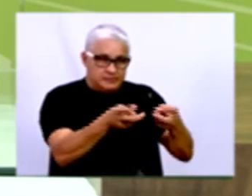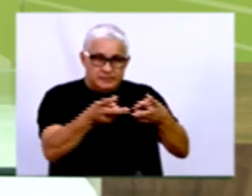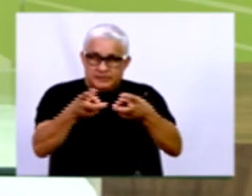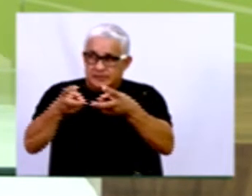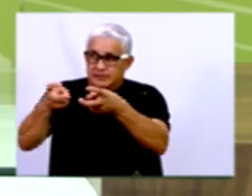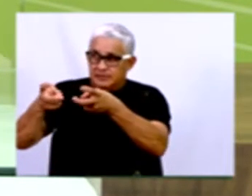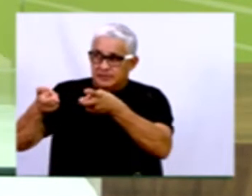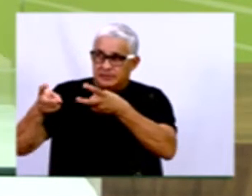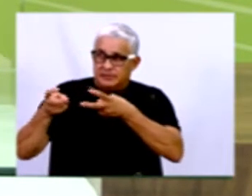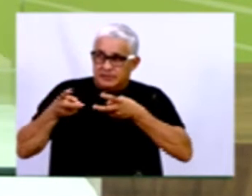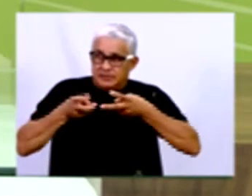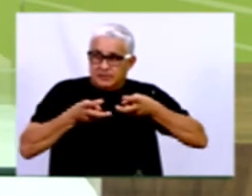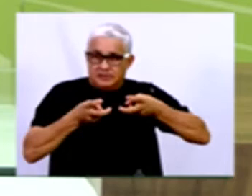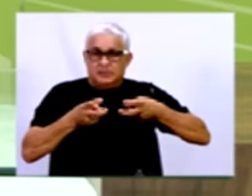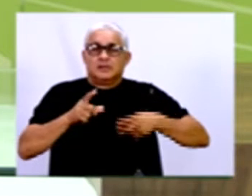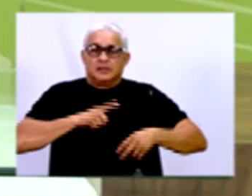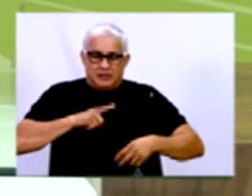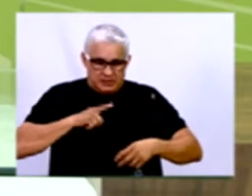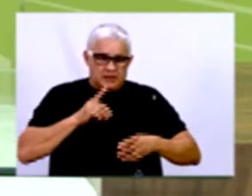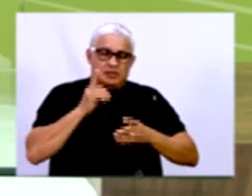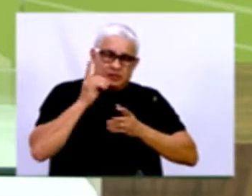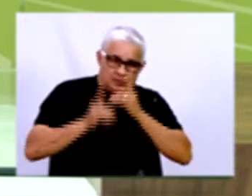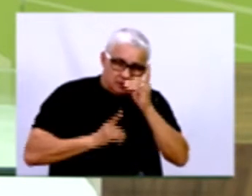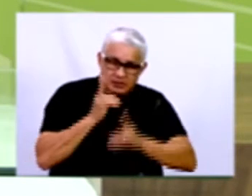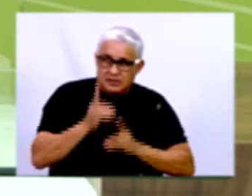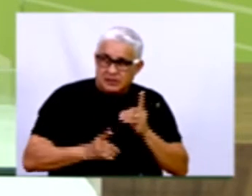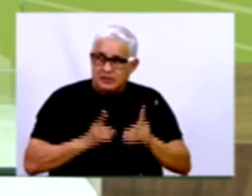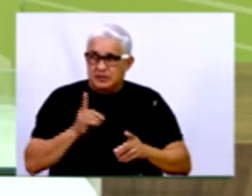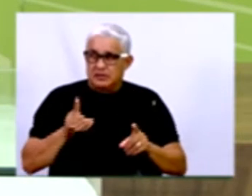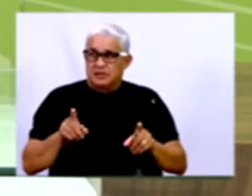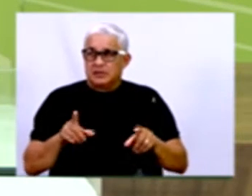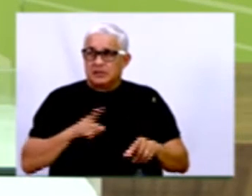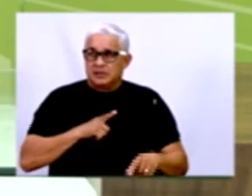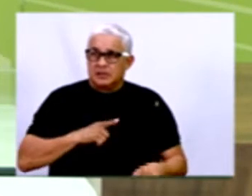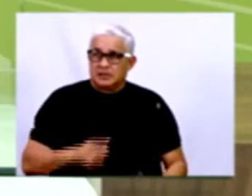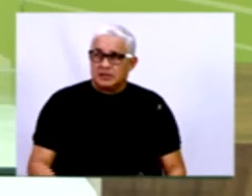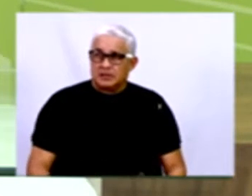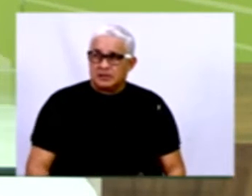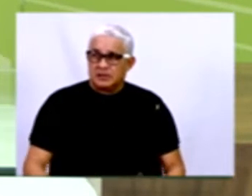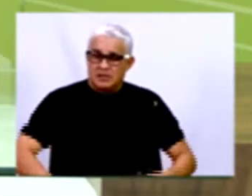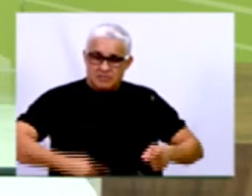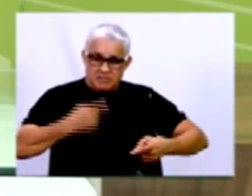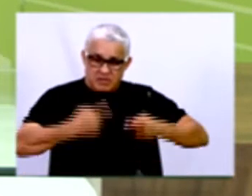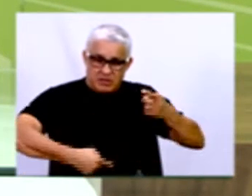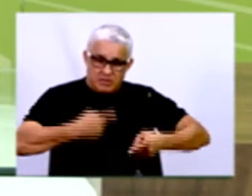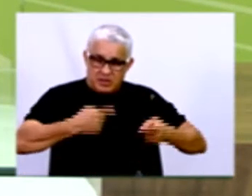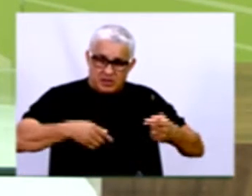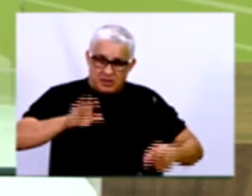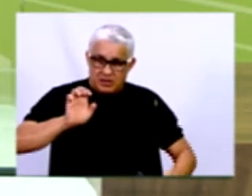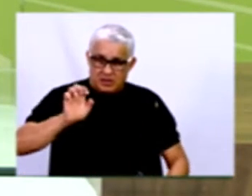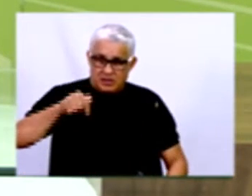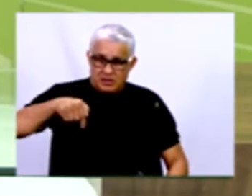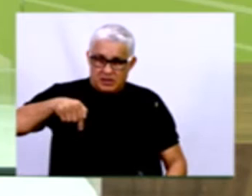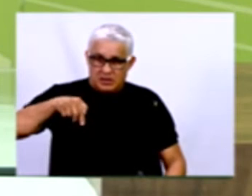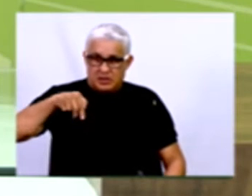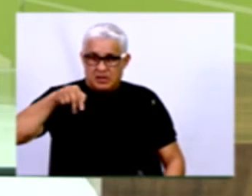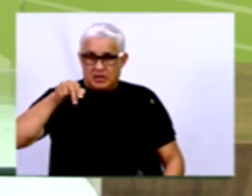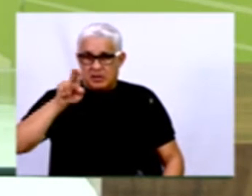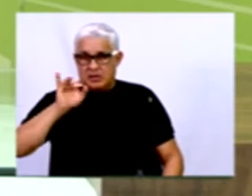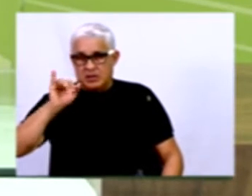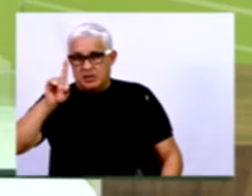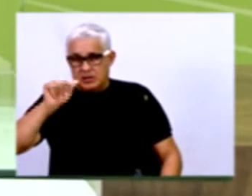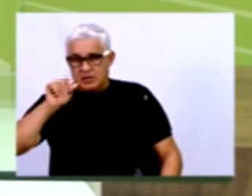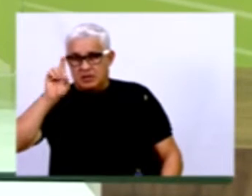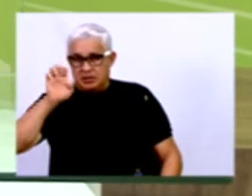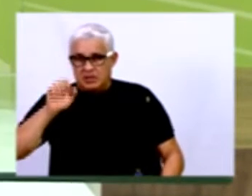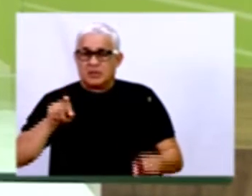existe sim uma dinâmica, uma oposição entre essa noção da equidade que o professor está discutindo e uma certa noção